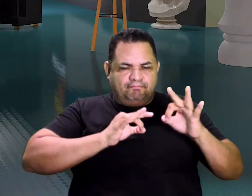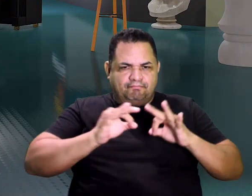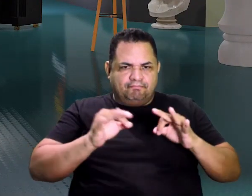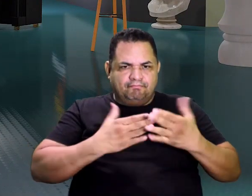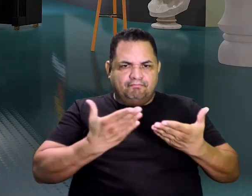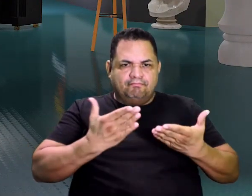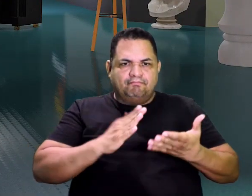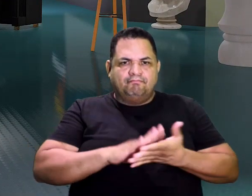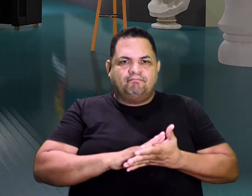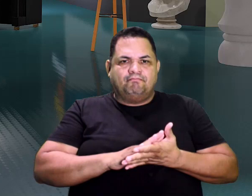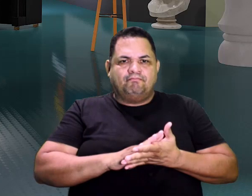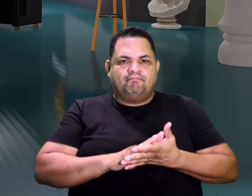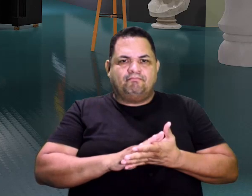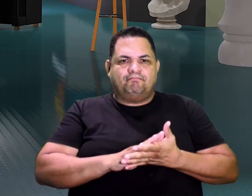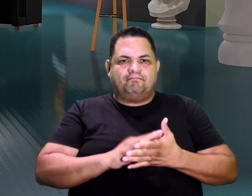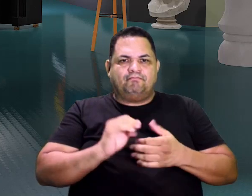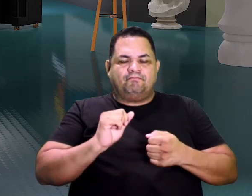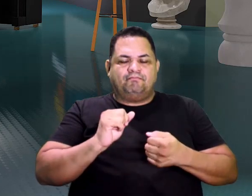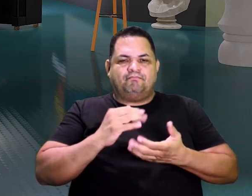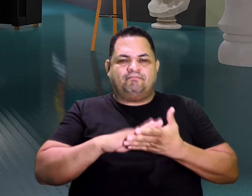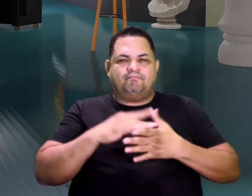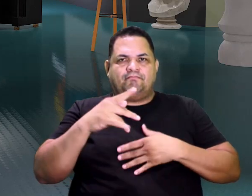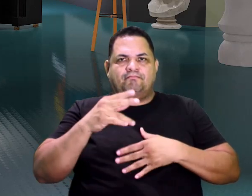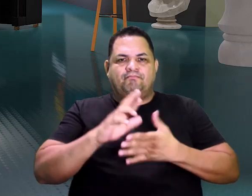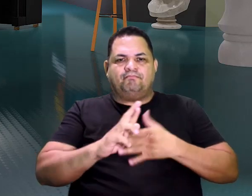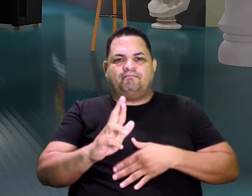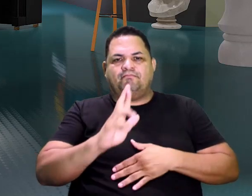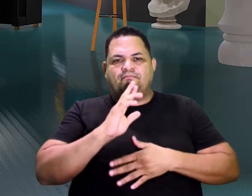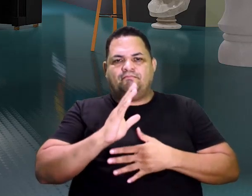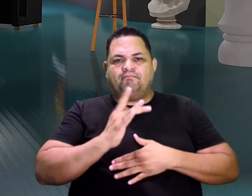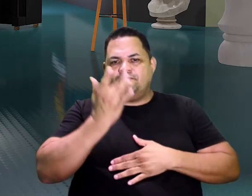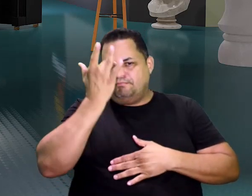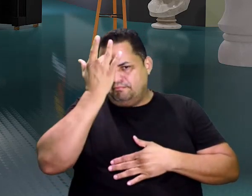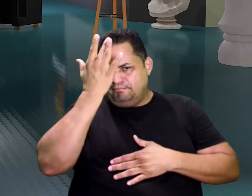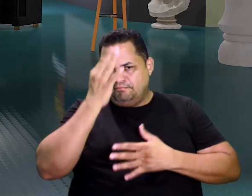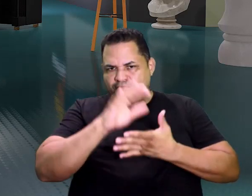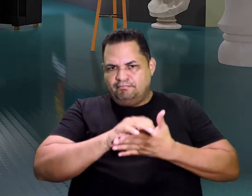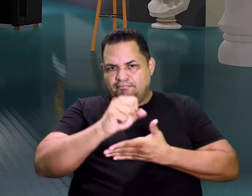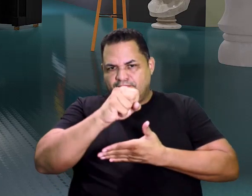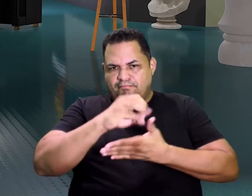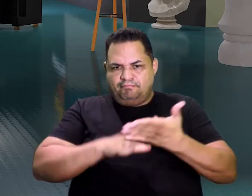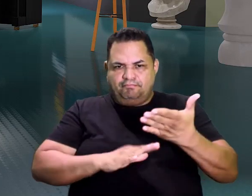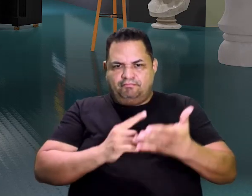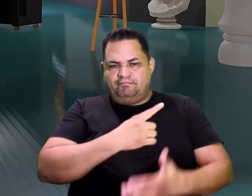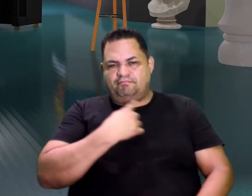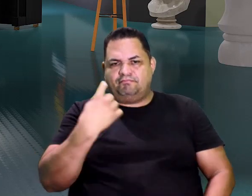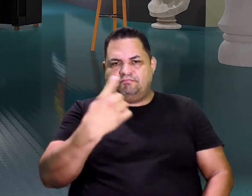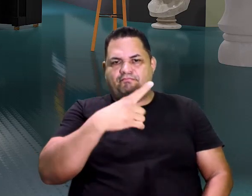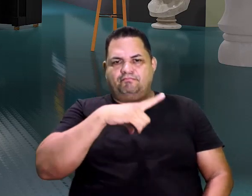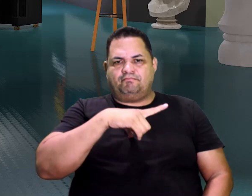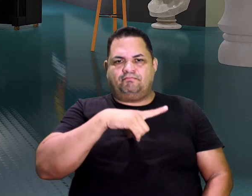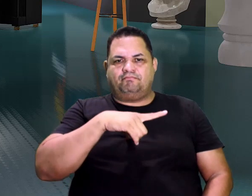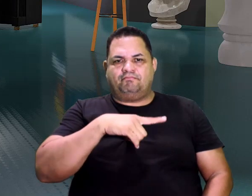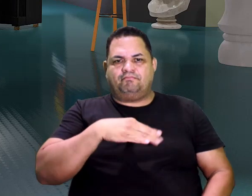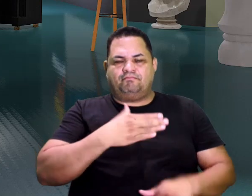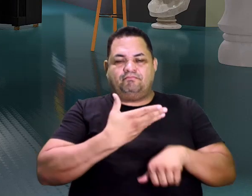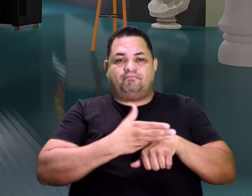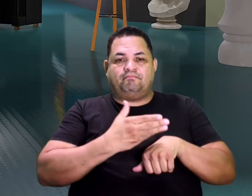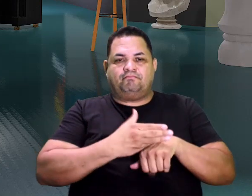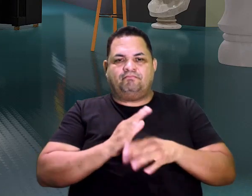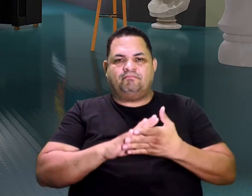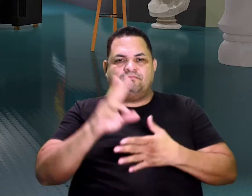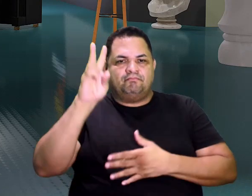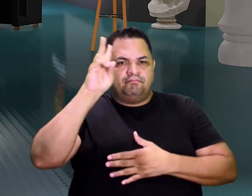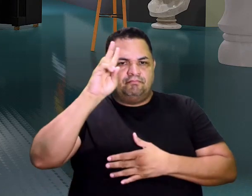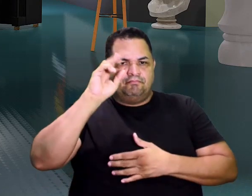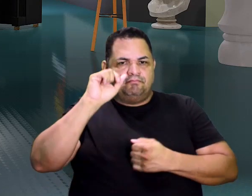preparado para responder com facilidade as questões que nós temos aí para exercitar. Lembrando que